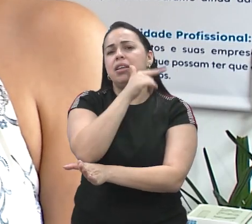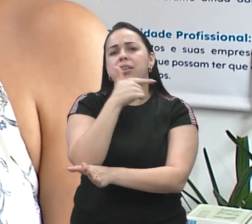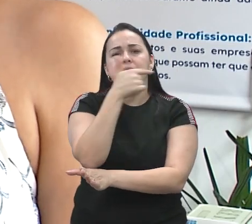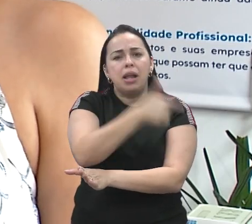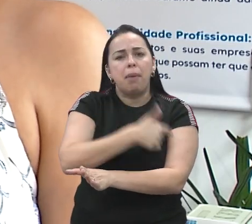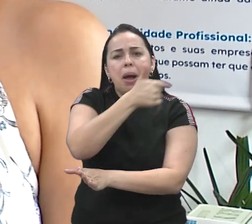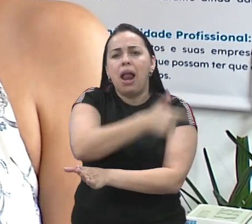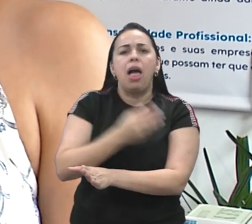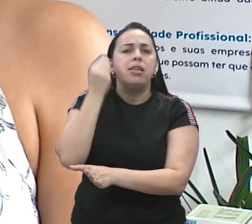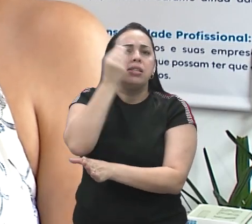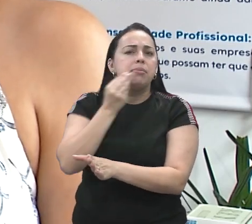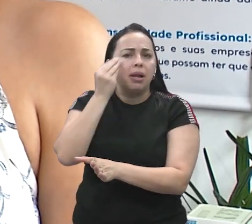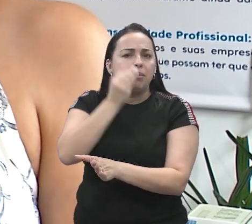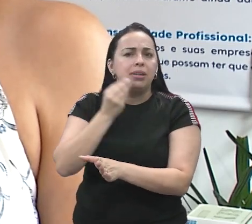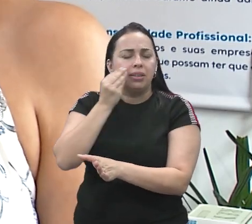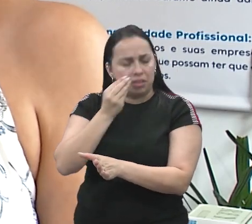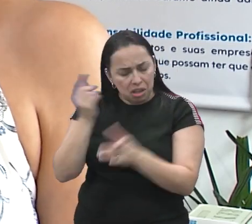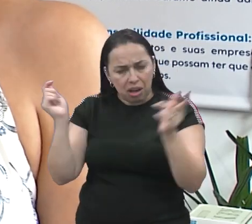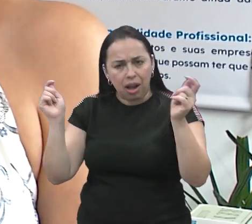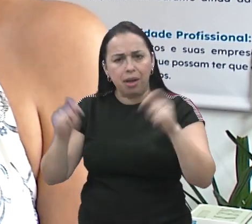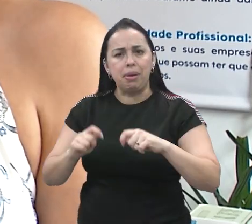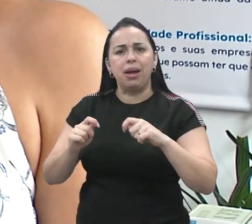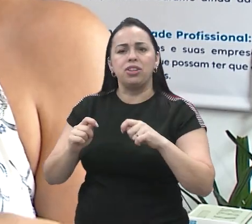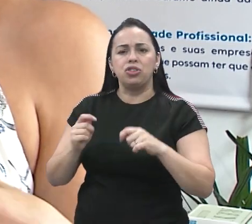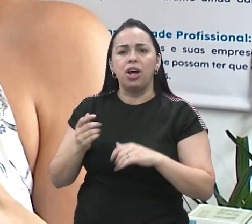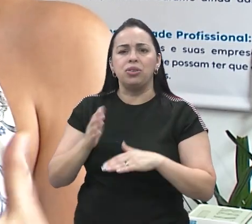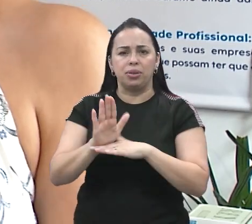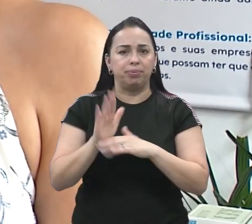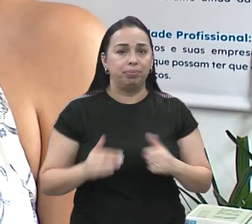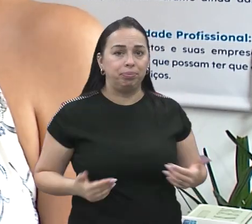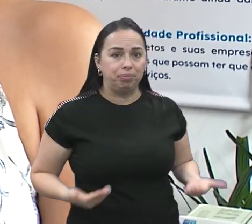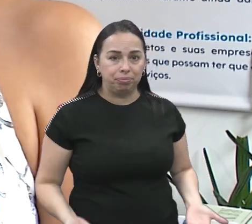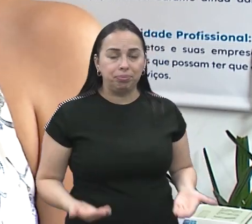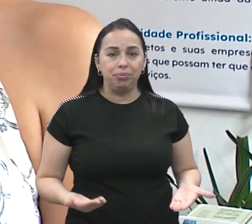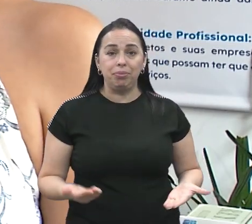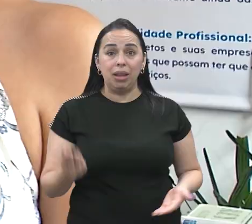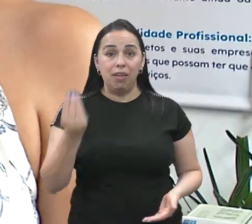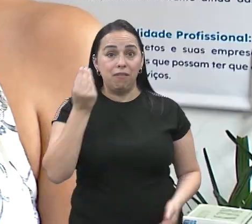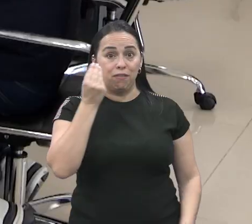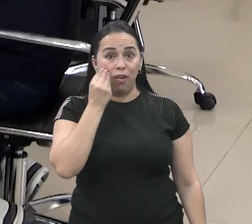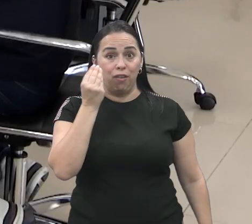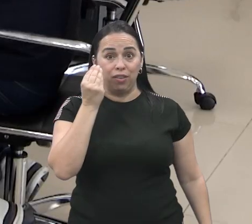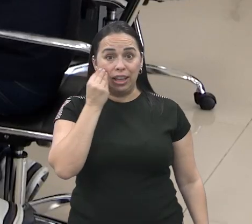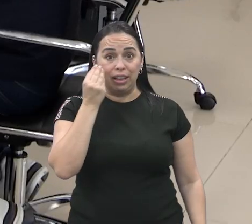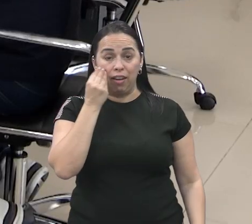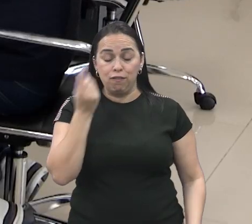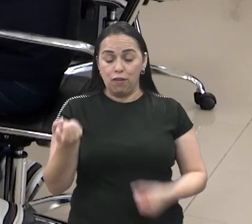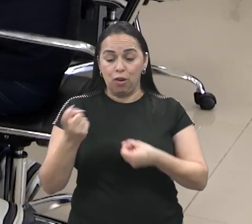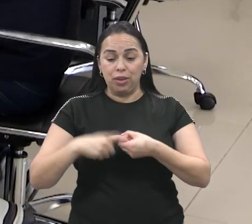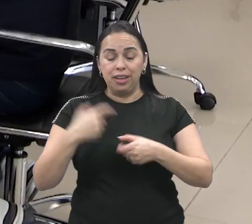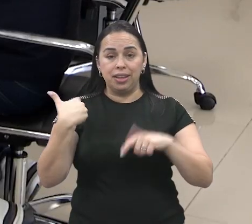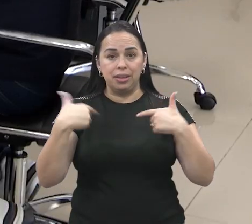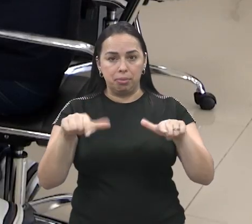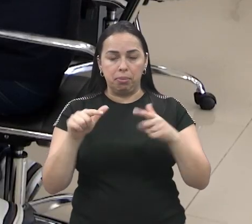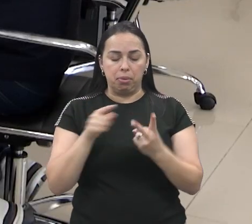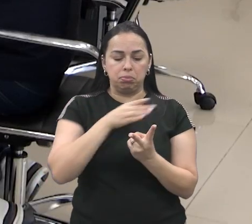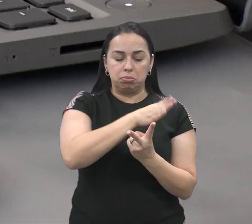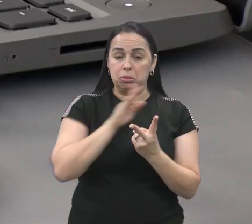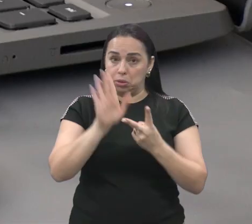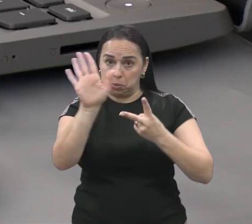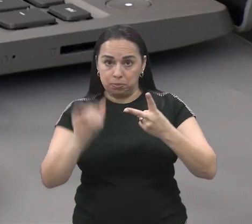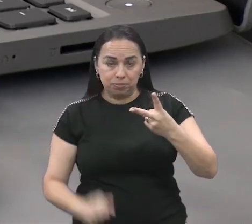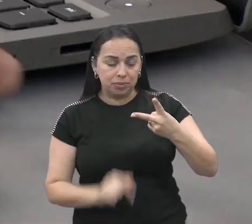outros segmentos. E saber que realmente você pode estar contribuindo. E a recolocação profissional